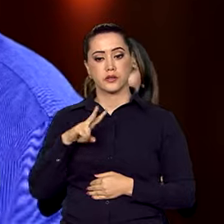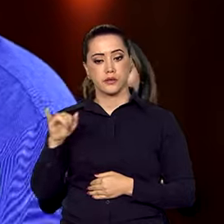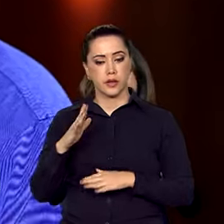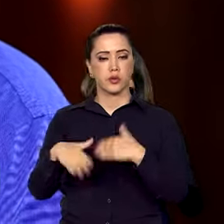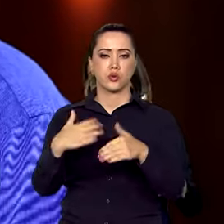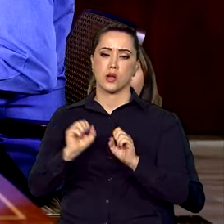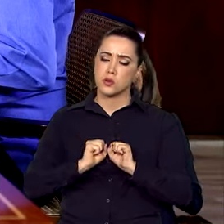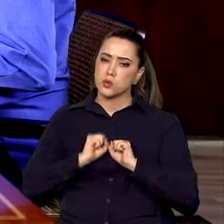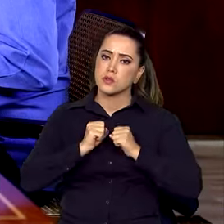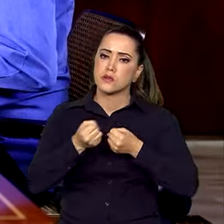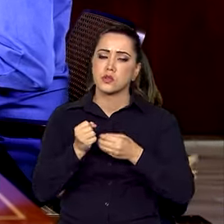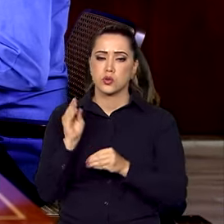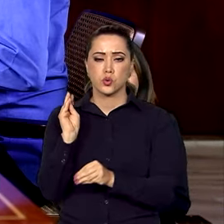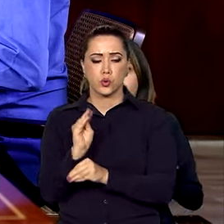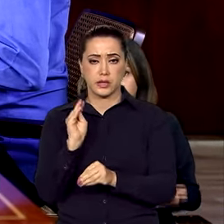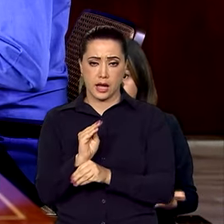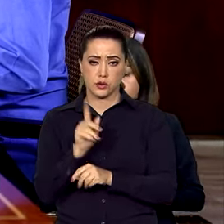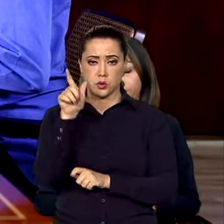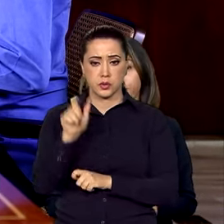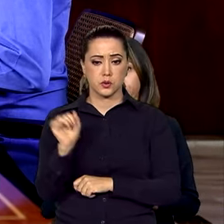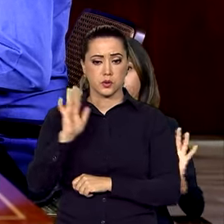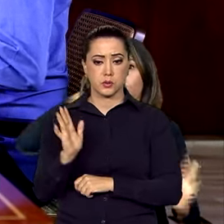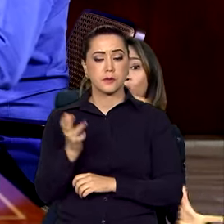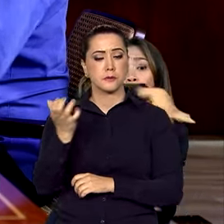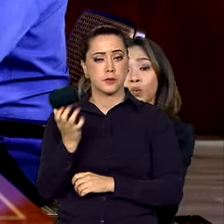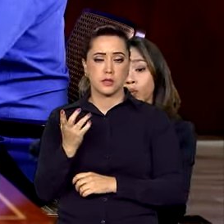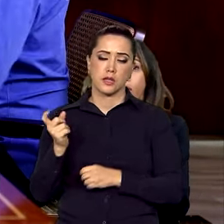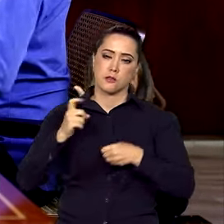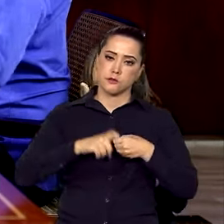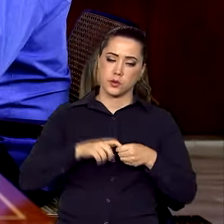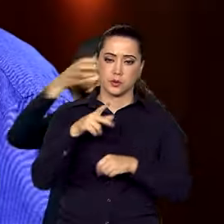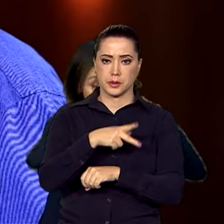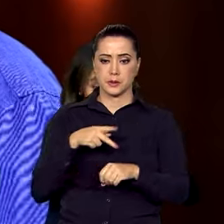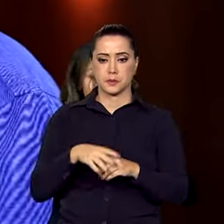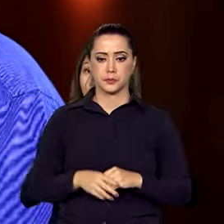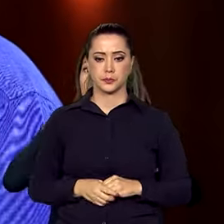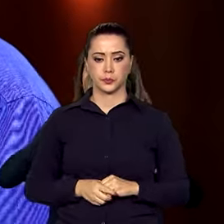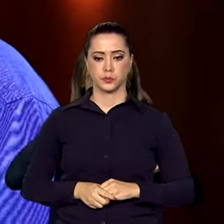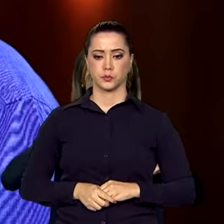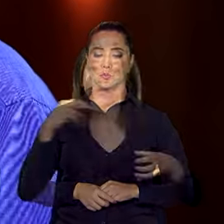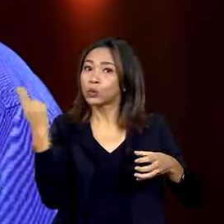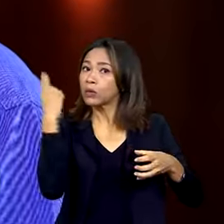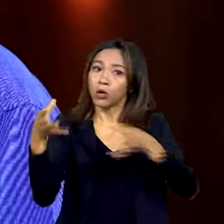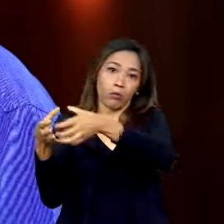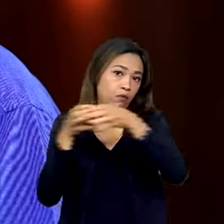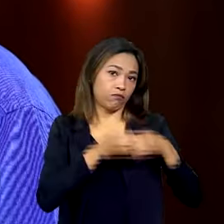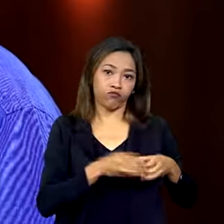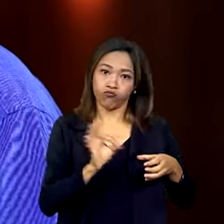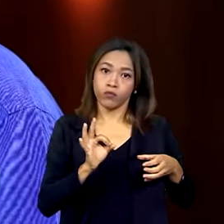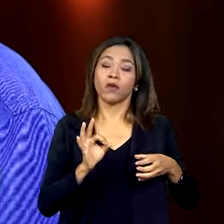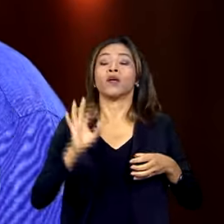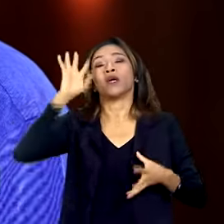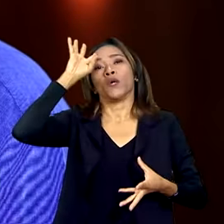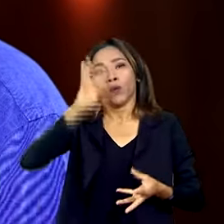no esforço de repatriação de brasileiros que quiserem retornar ao país. Finalmente, eles conseguiram sair